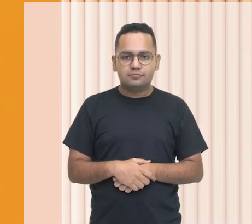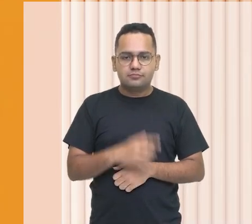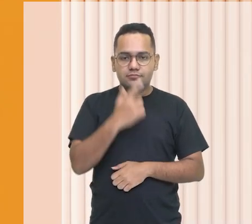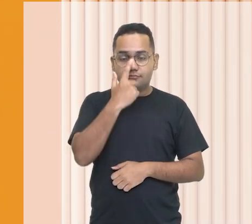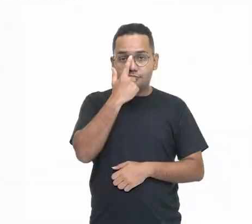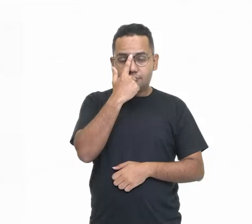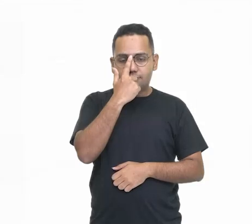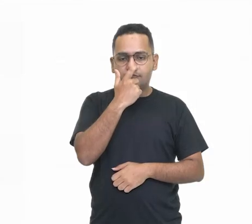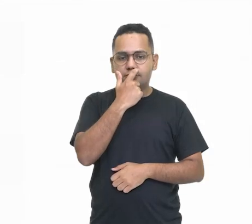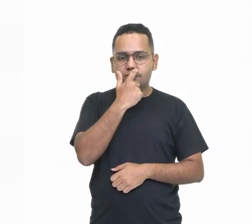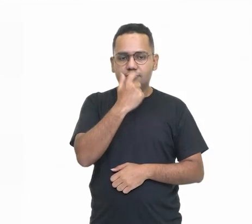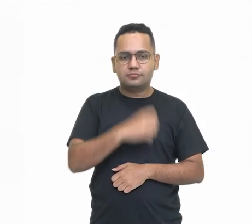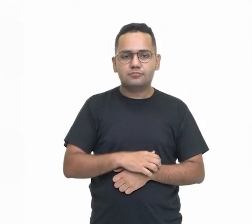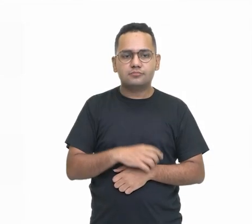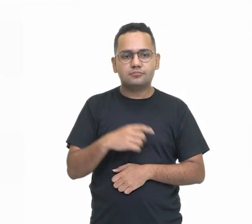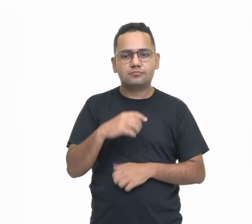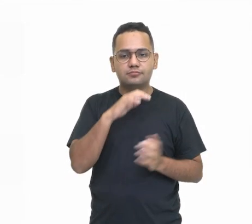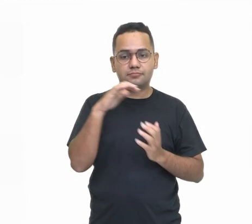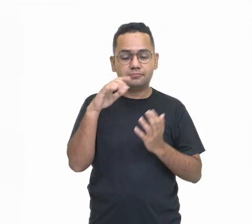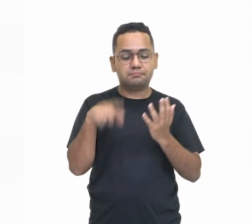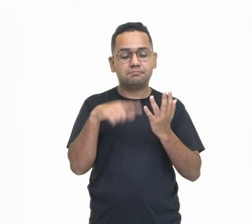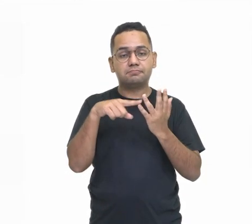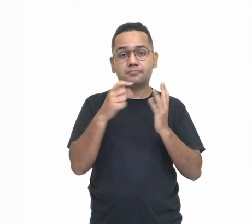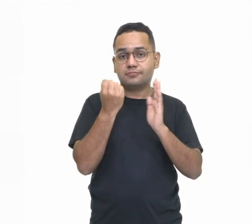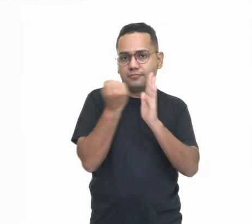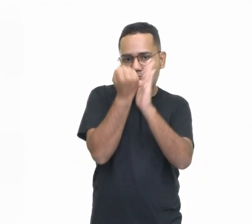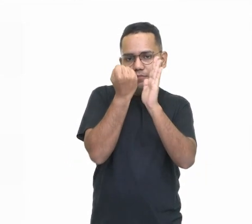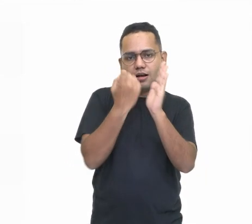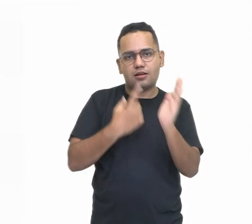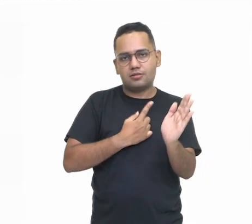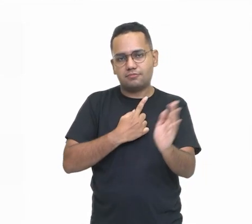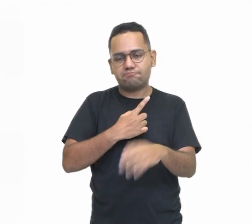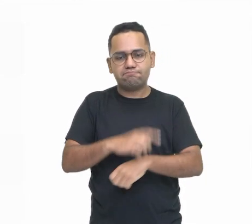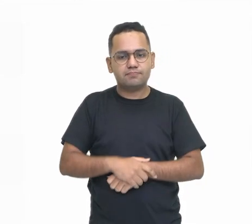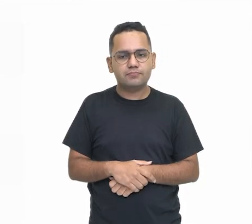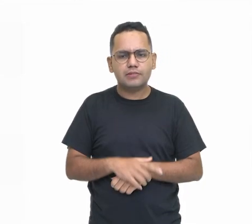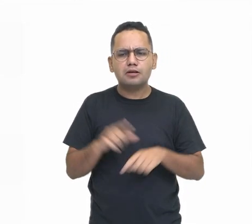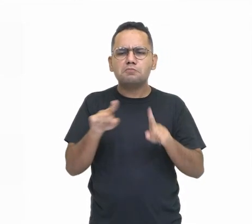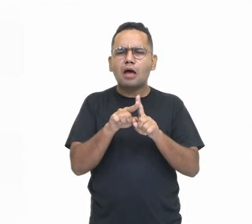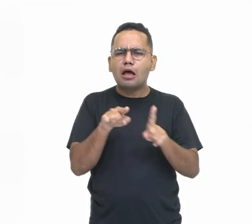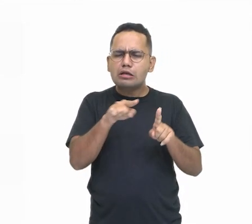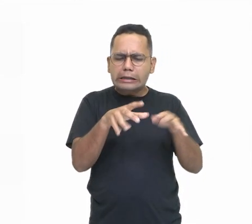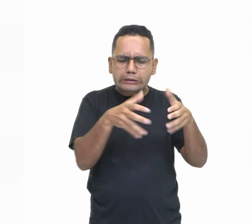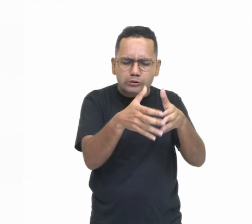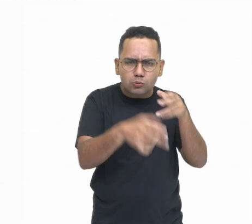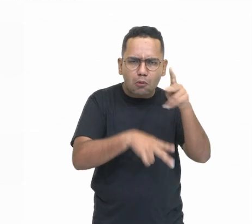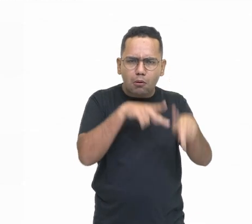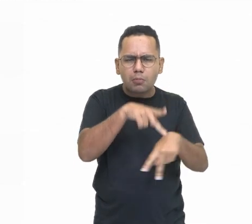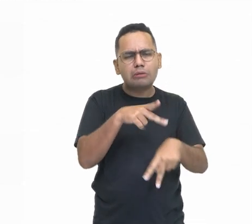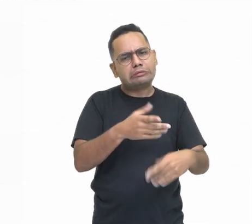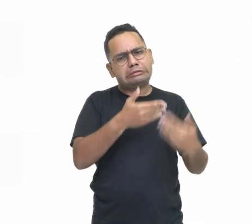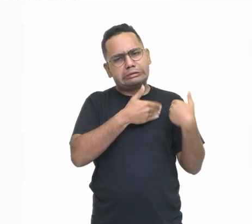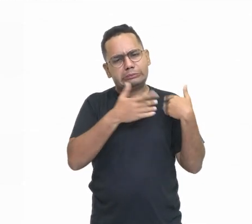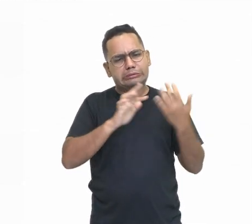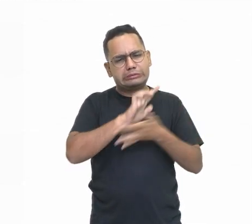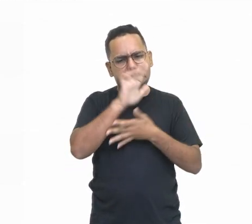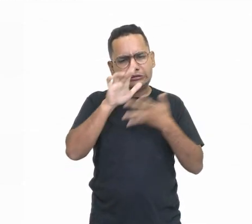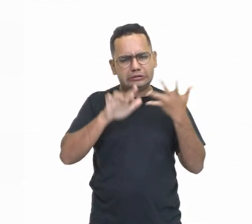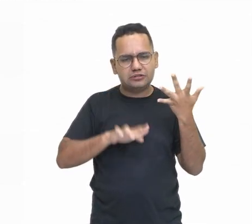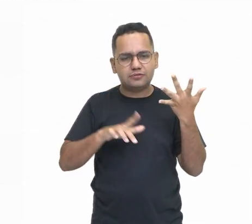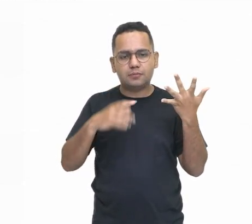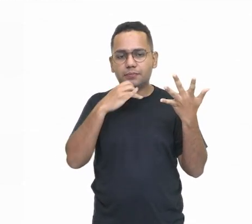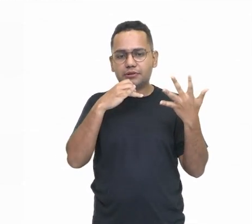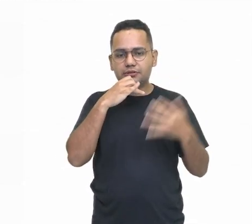um legado. Olha só, os incas eles foram responsáveis por diversas realizações notáveis, como a construção